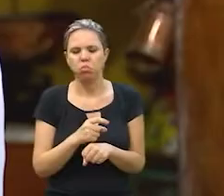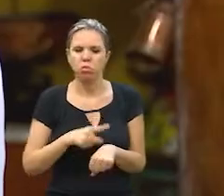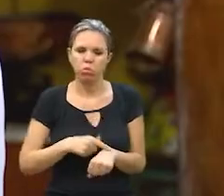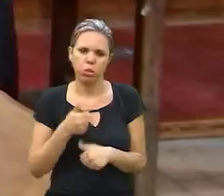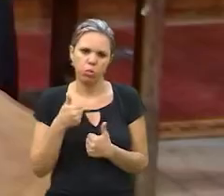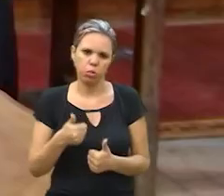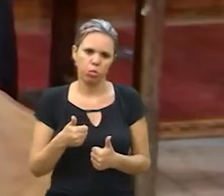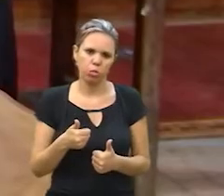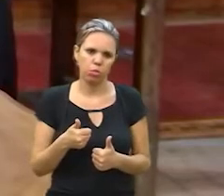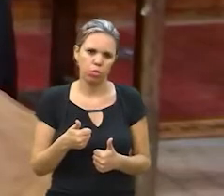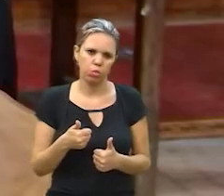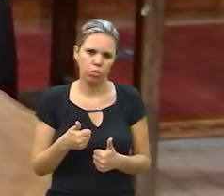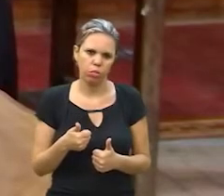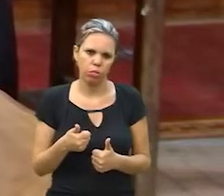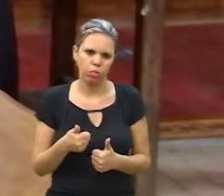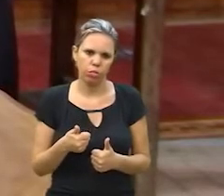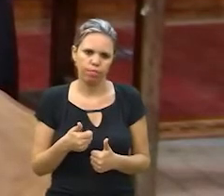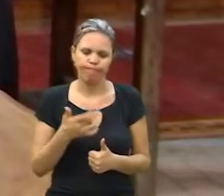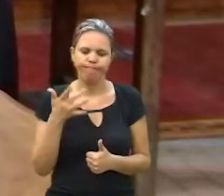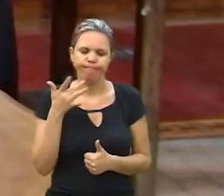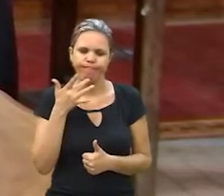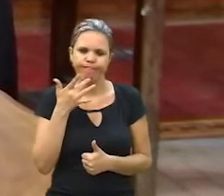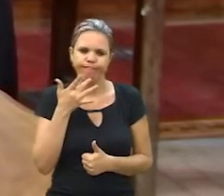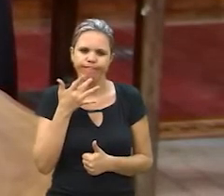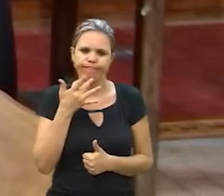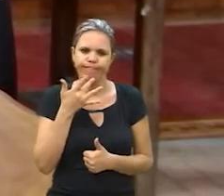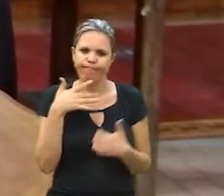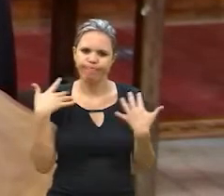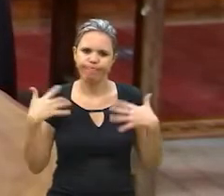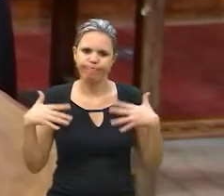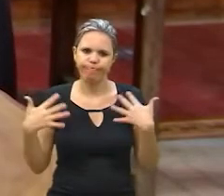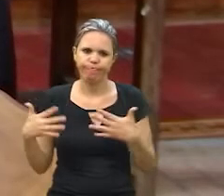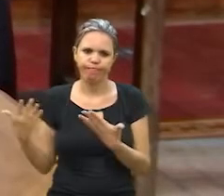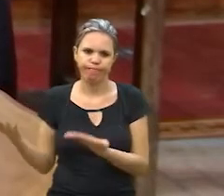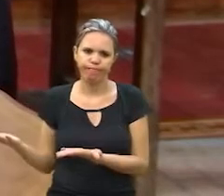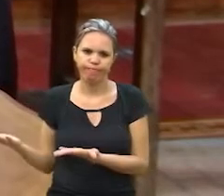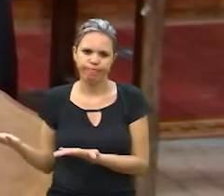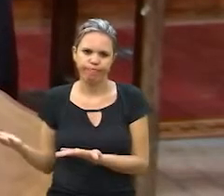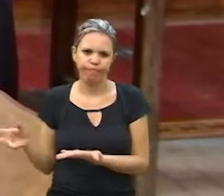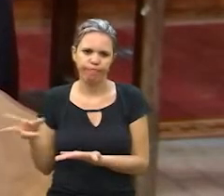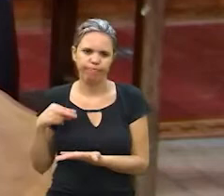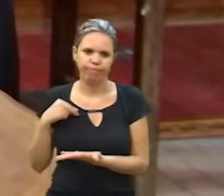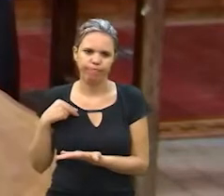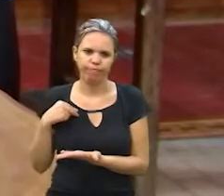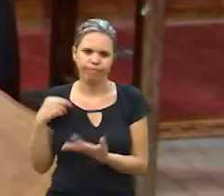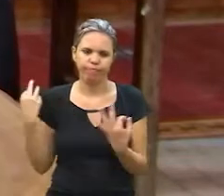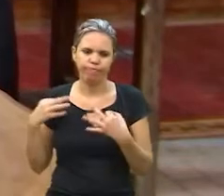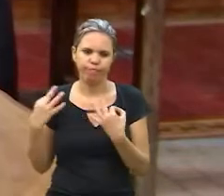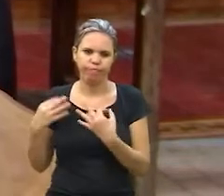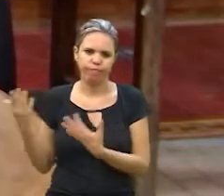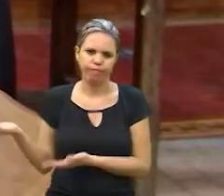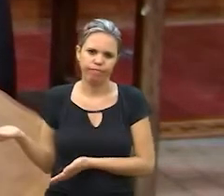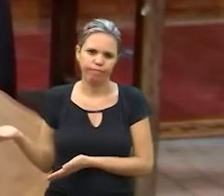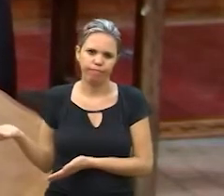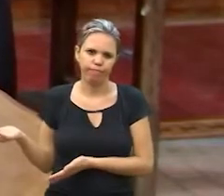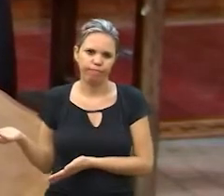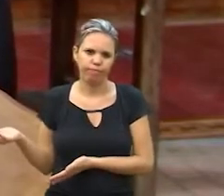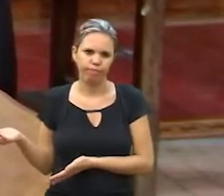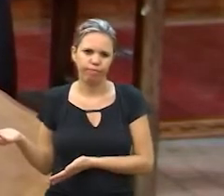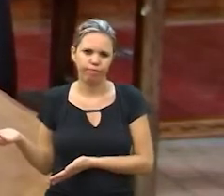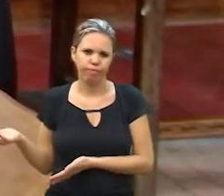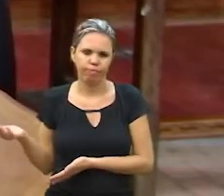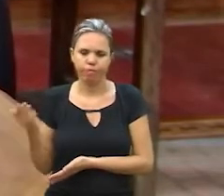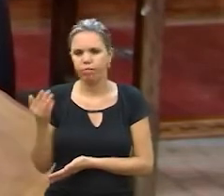né? Gente, mas olha, que delícia, hein? Tá bom ou não? Nossa, tá perfeito, né?